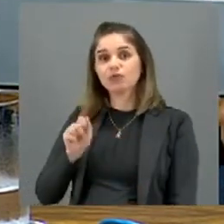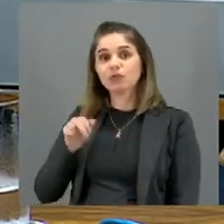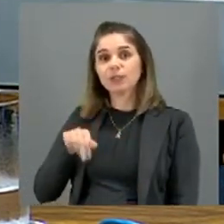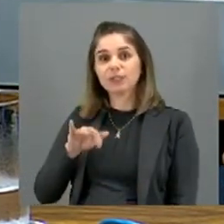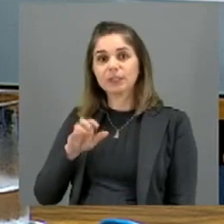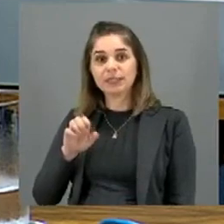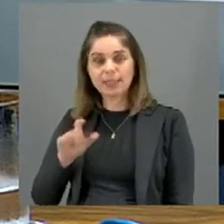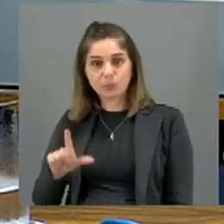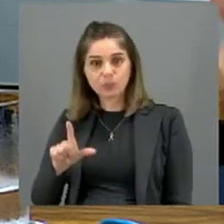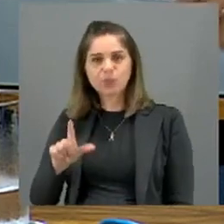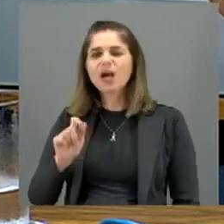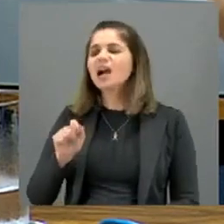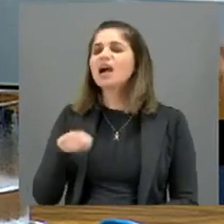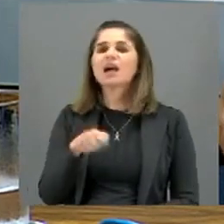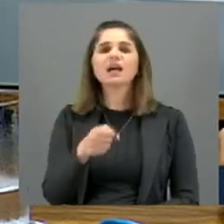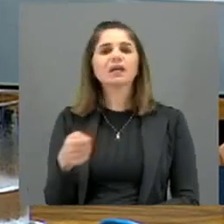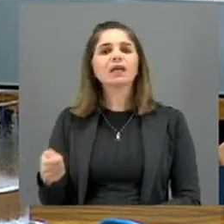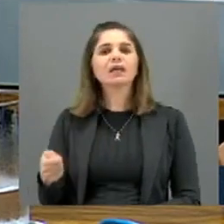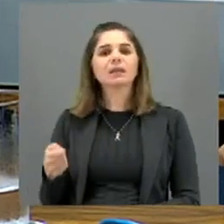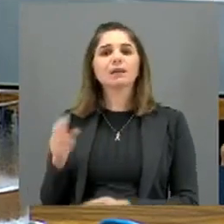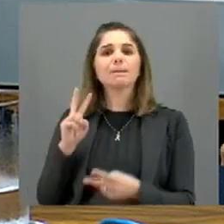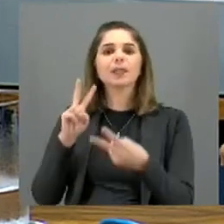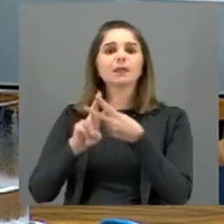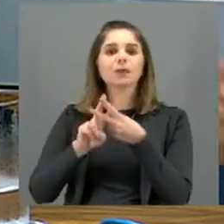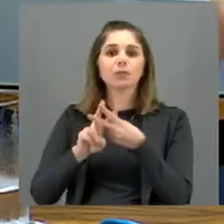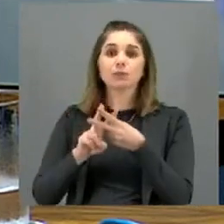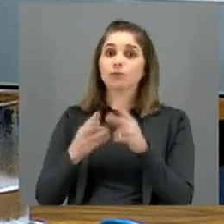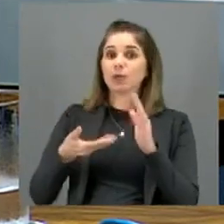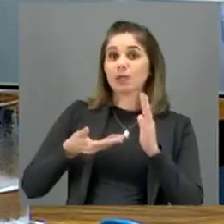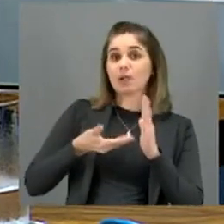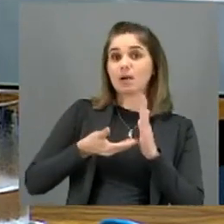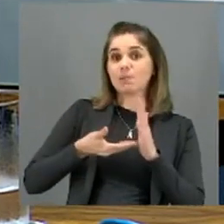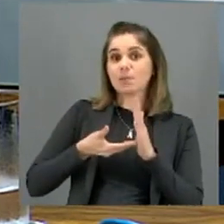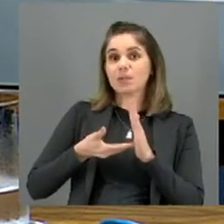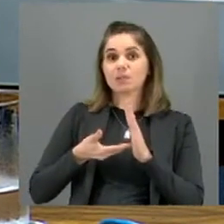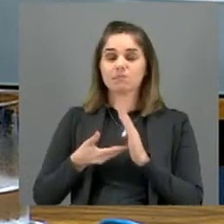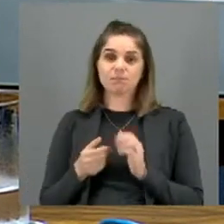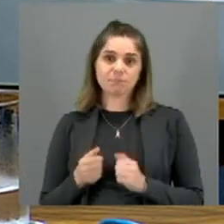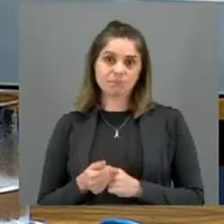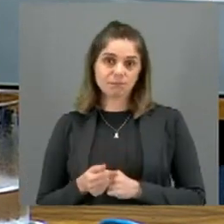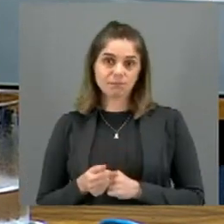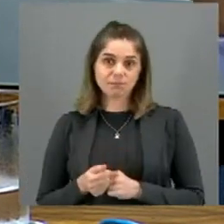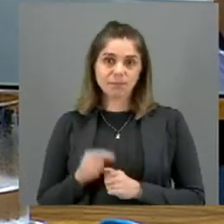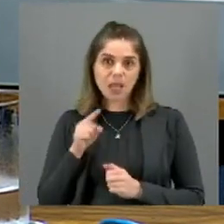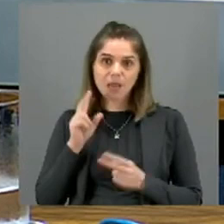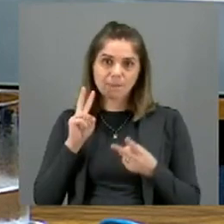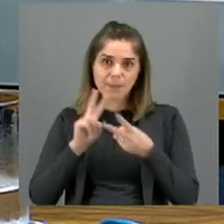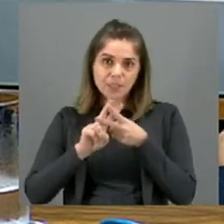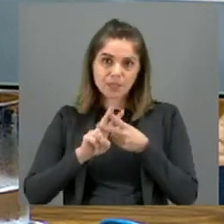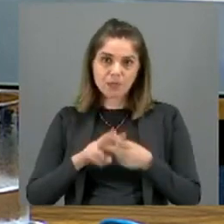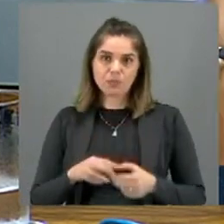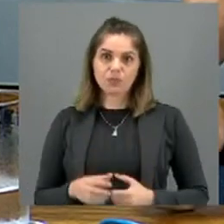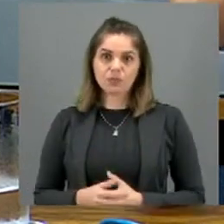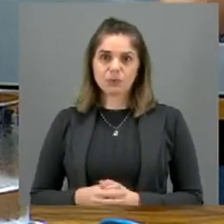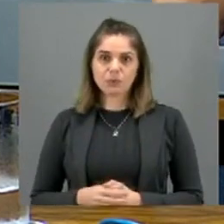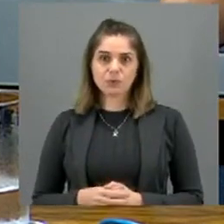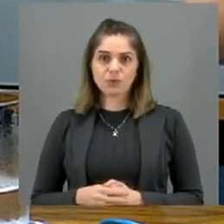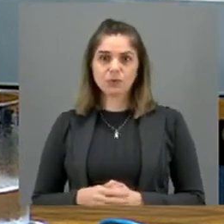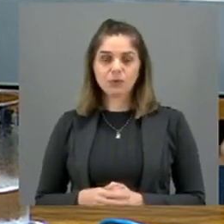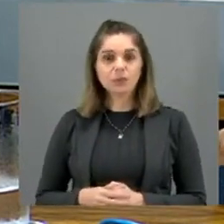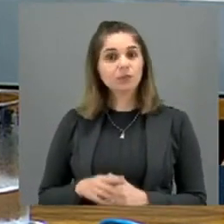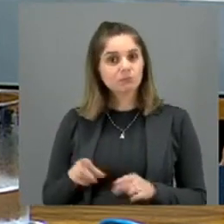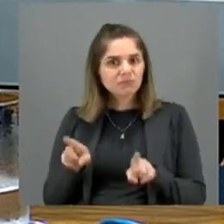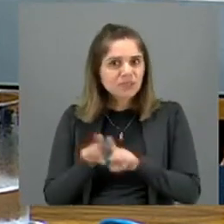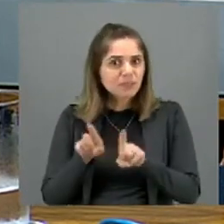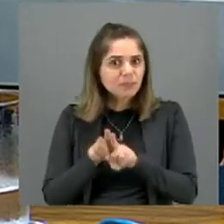prendeu o Daniel? Foi a Câmara dos Deputados. Foram os seus colegas. E lá, ele enviou